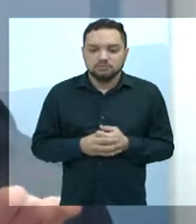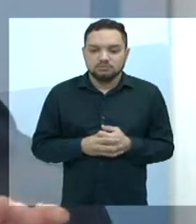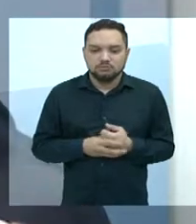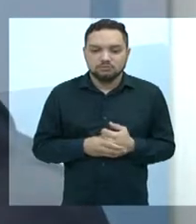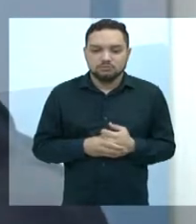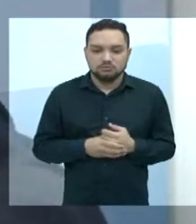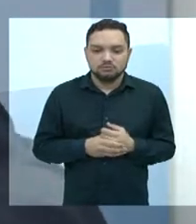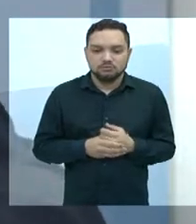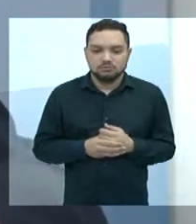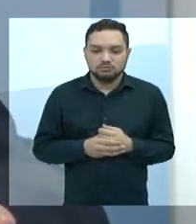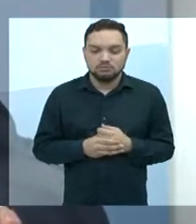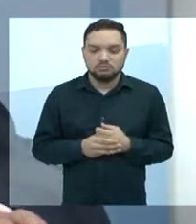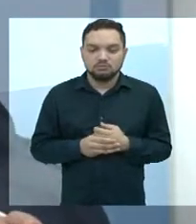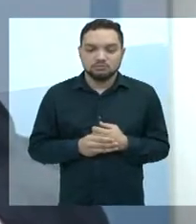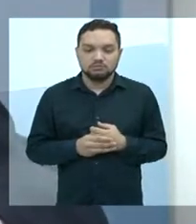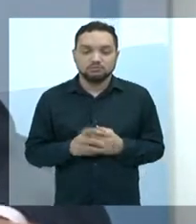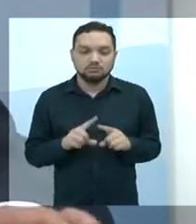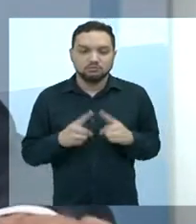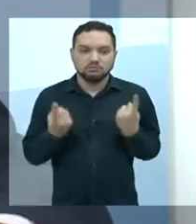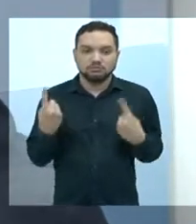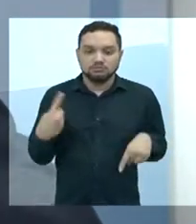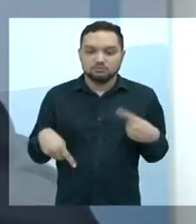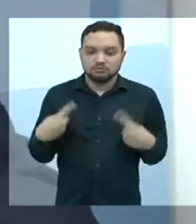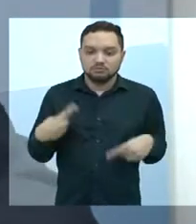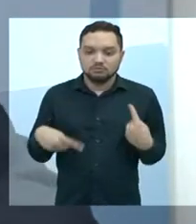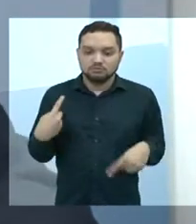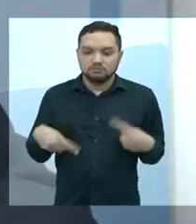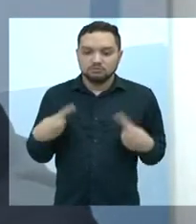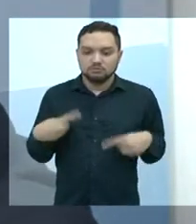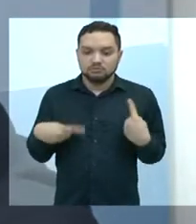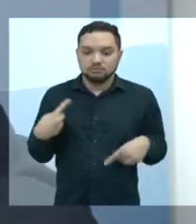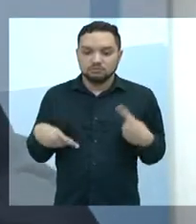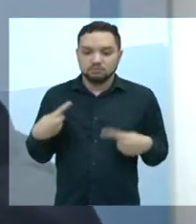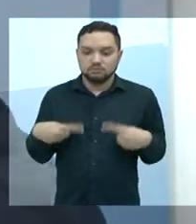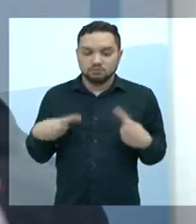Até financeiramente. Mas a política